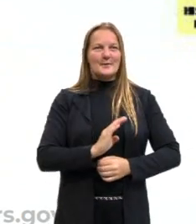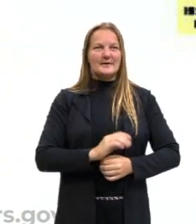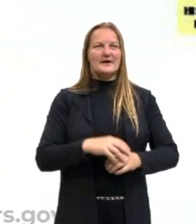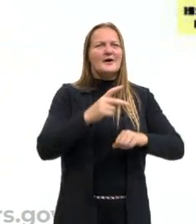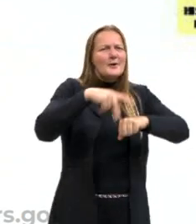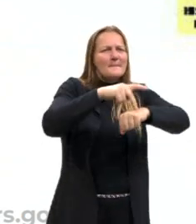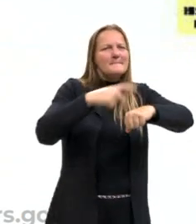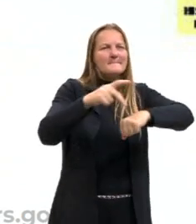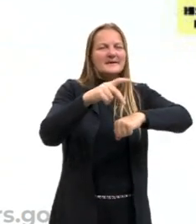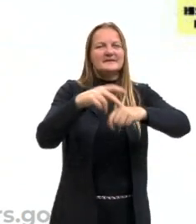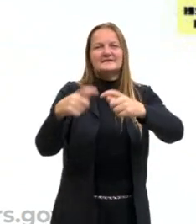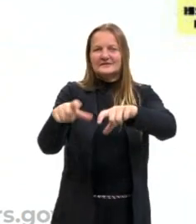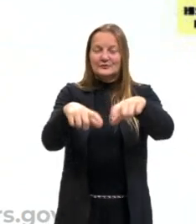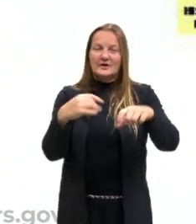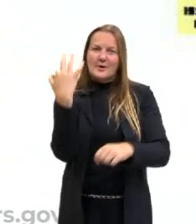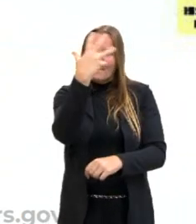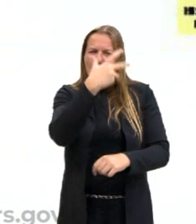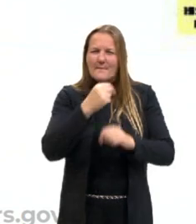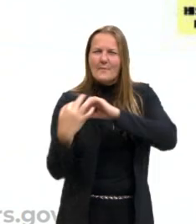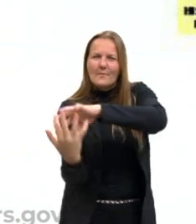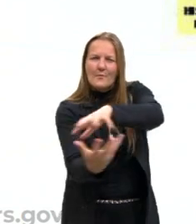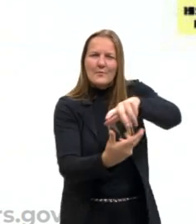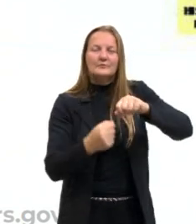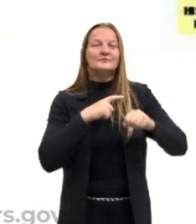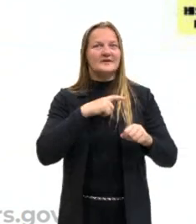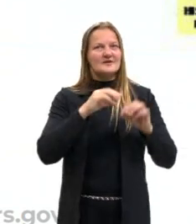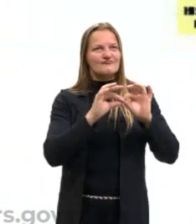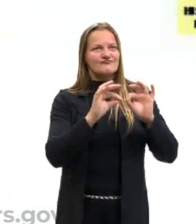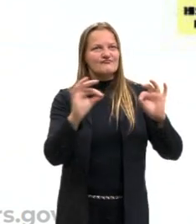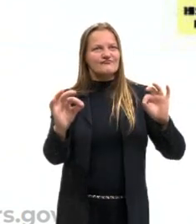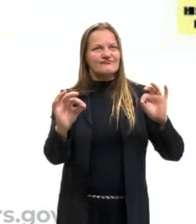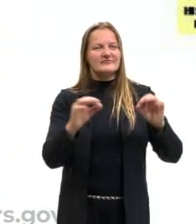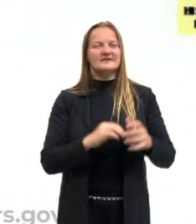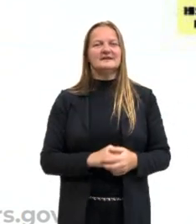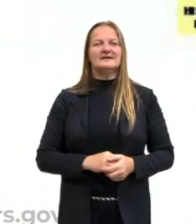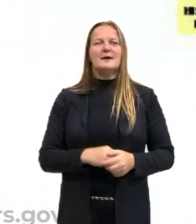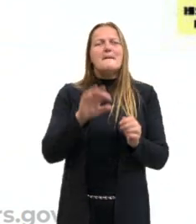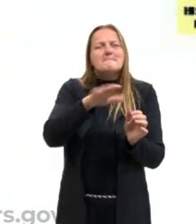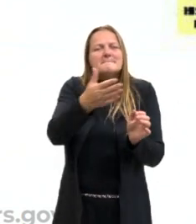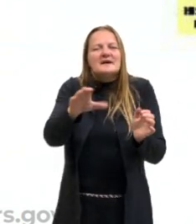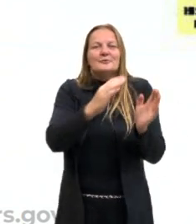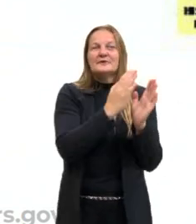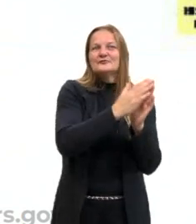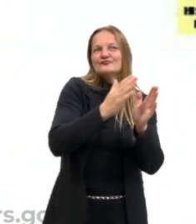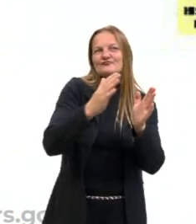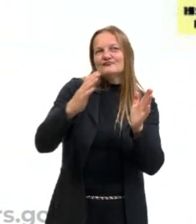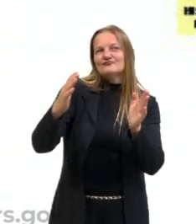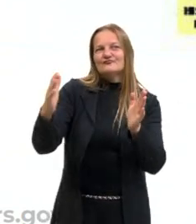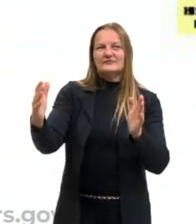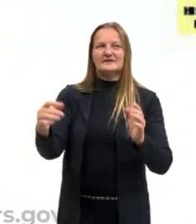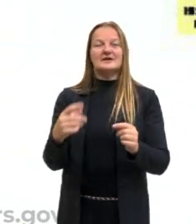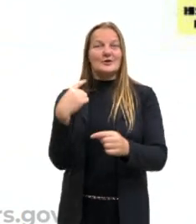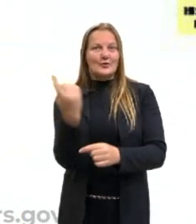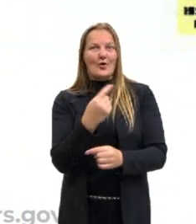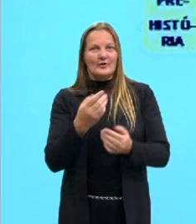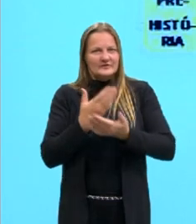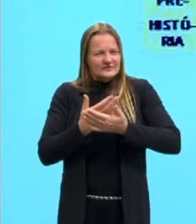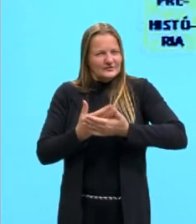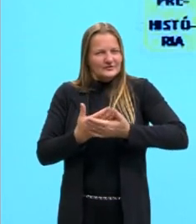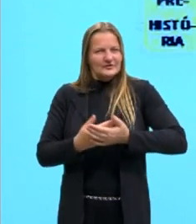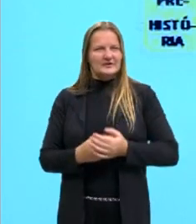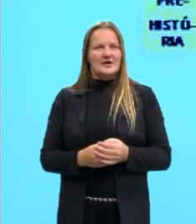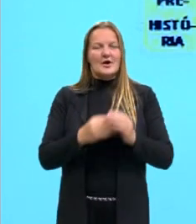cada país cada lugar o mundo Todos têm uma liga aí essa aqui é mais ou menos a é só que a gente vai estudando a gente